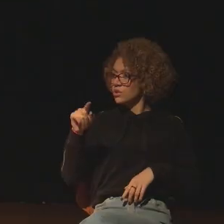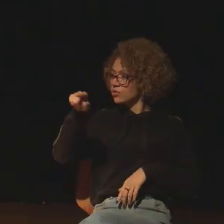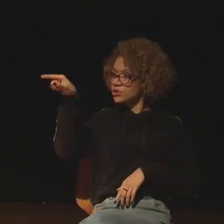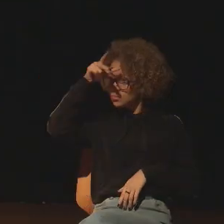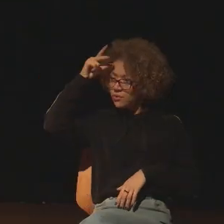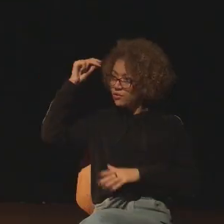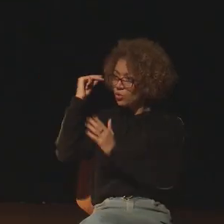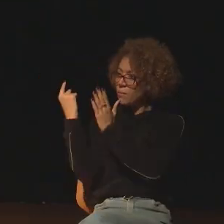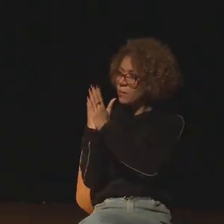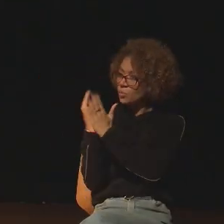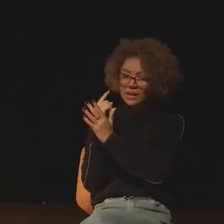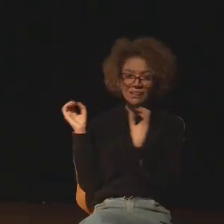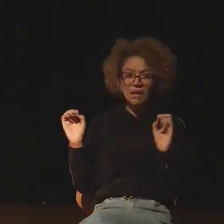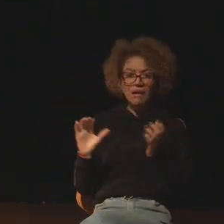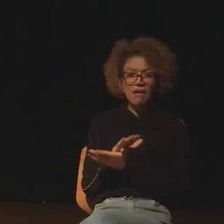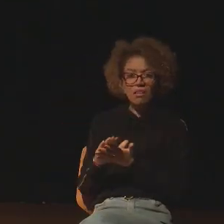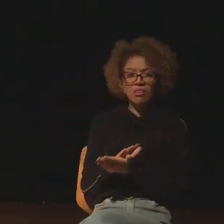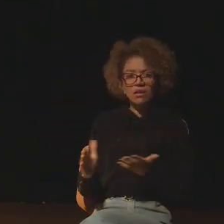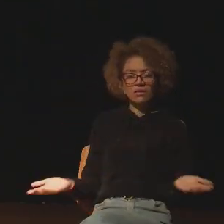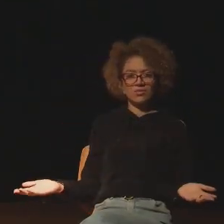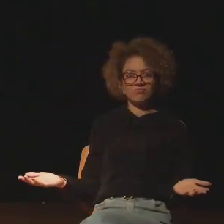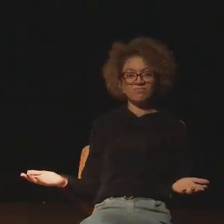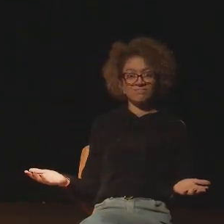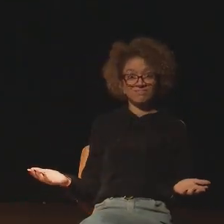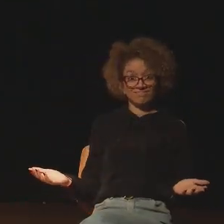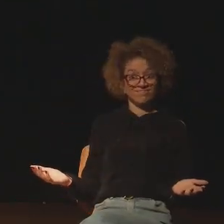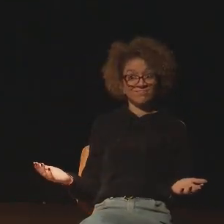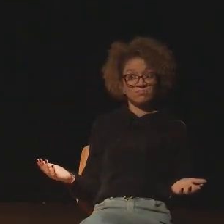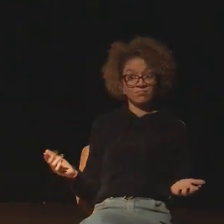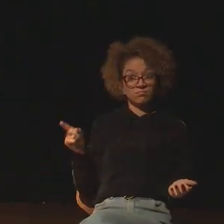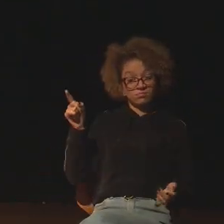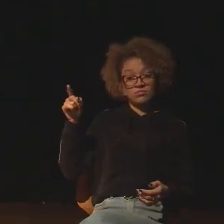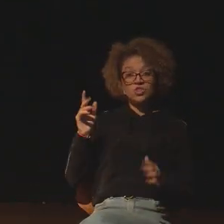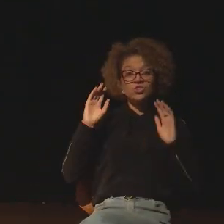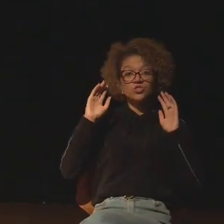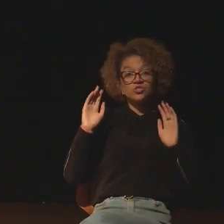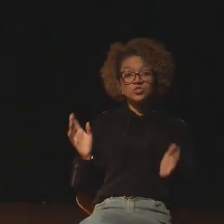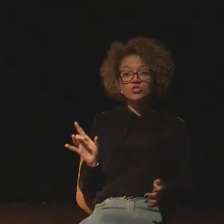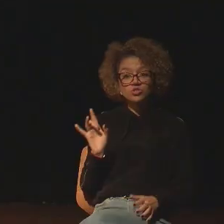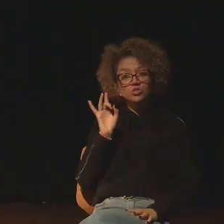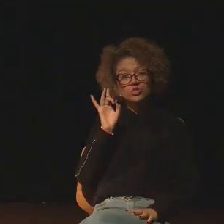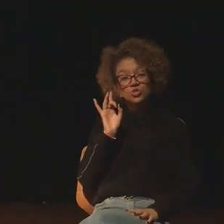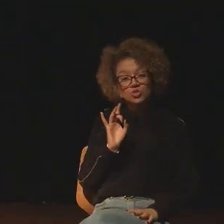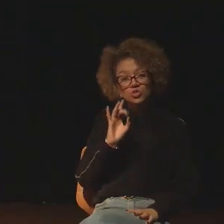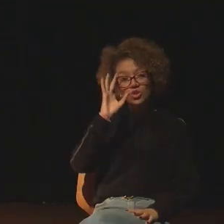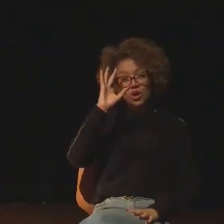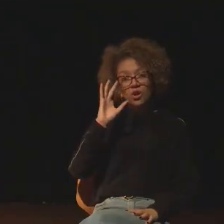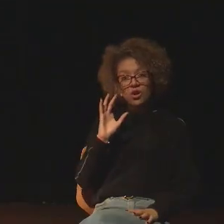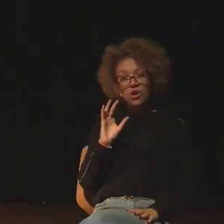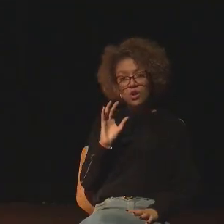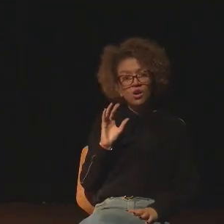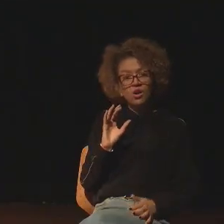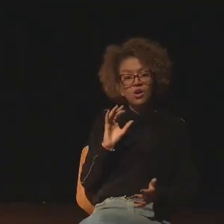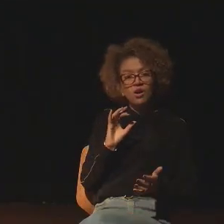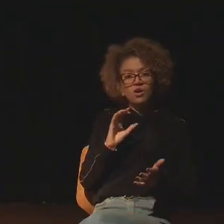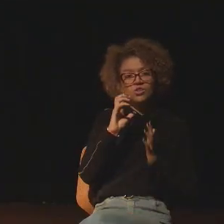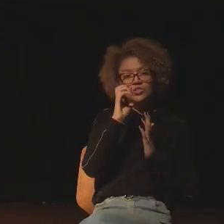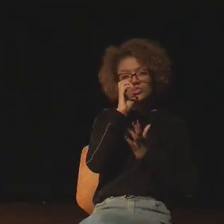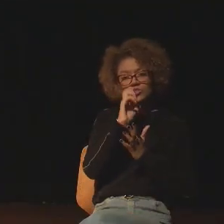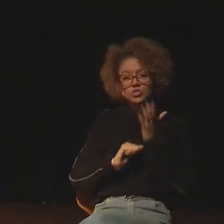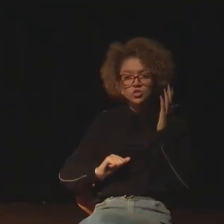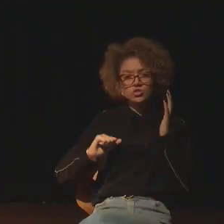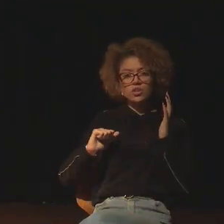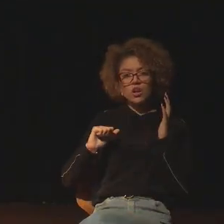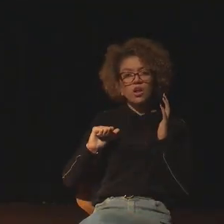em momento algum. E o TAC foi homologado apenas retirando a exigência de